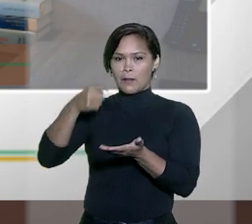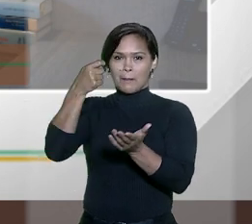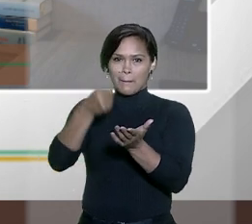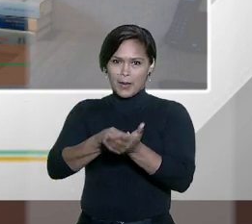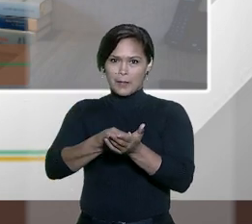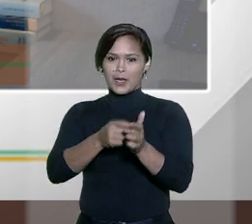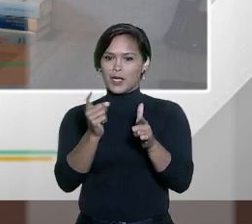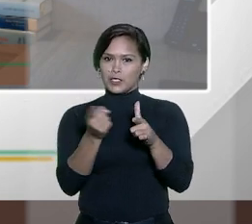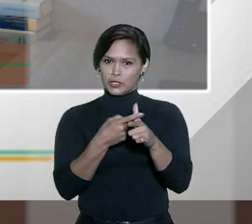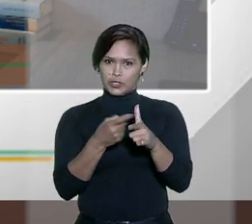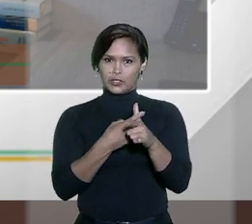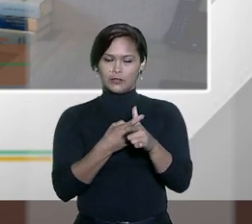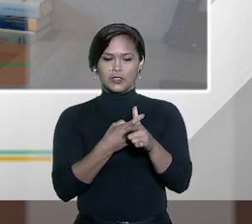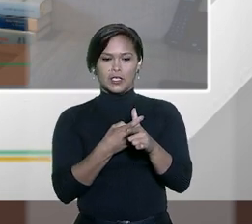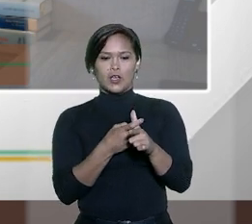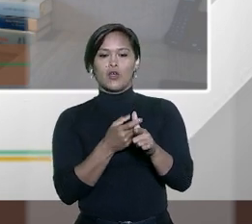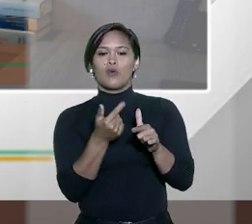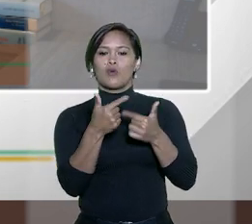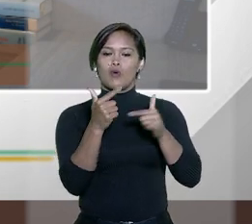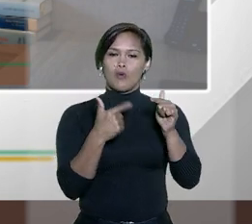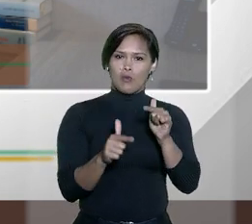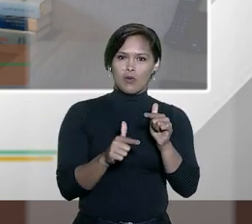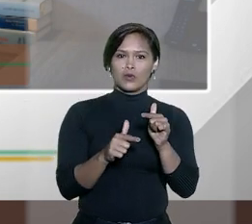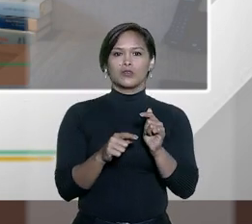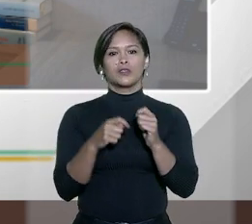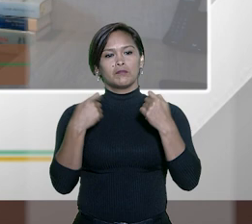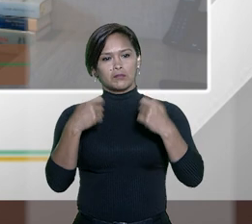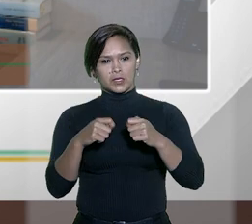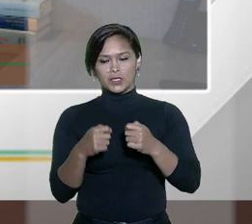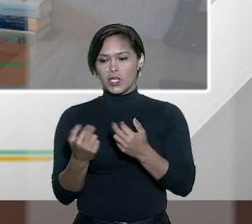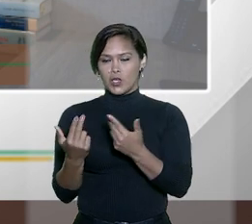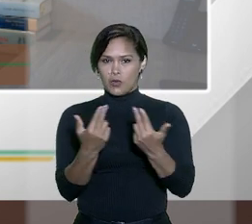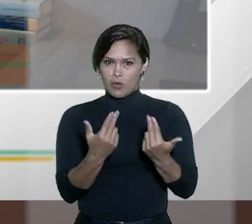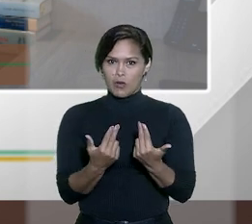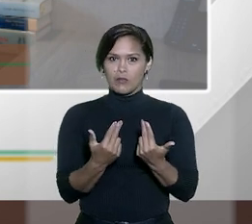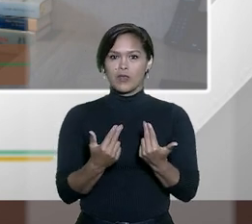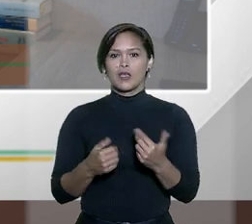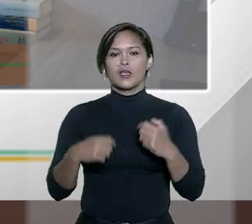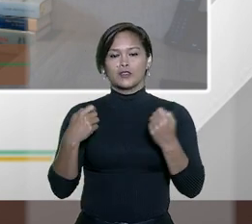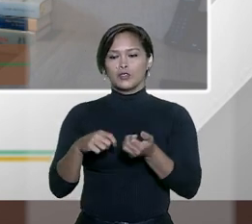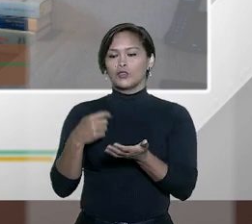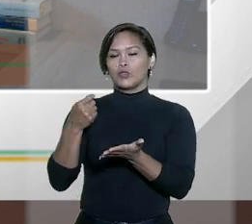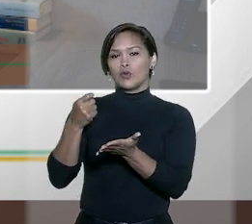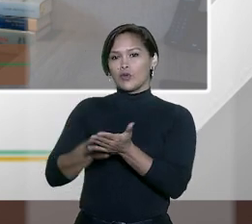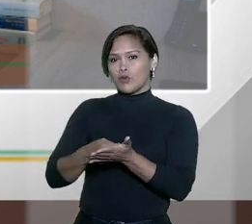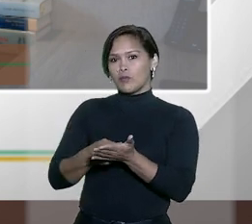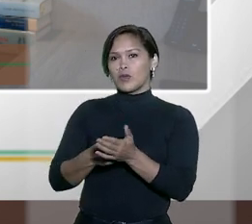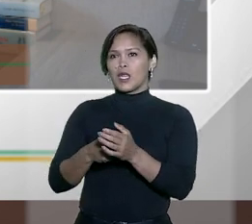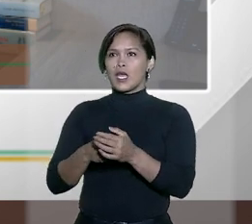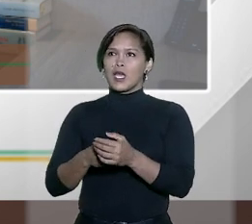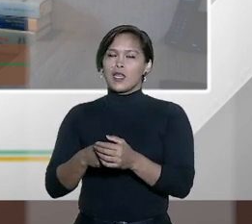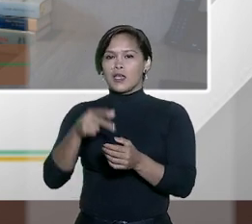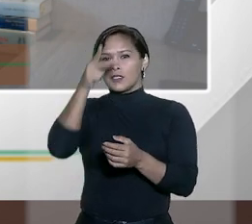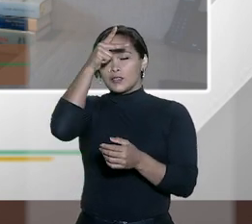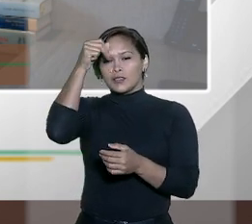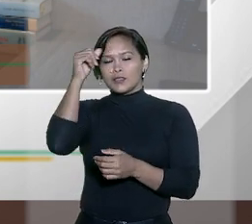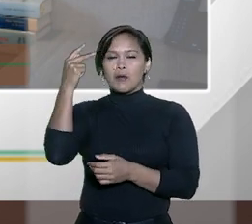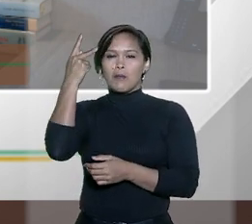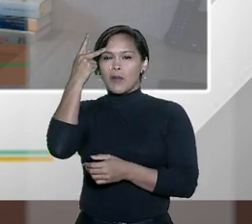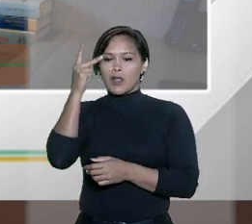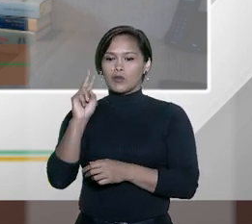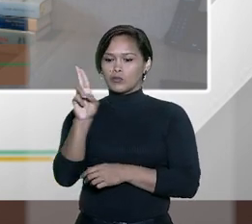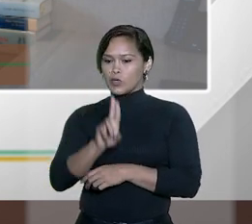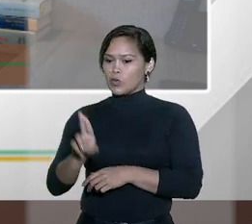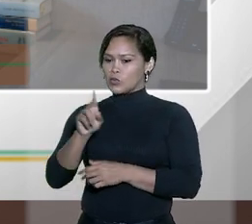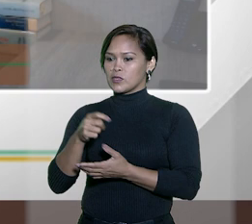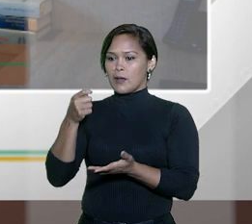para quitar dívidas com o ente, com o mesmo ente, tem que ser sempre com o mesmo ente. Então, se eu estou comprando um precatório do município de São Paulo, eu só vou poder